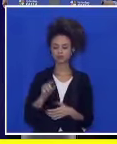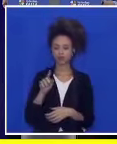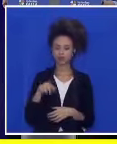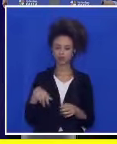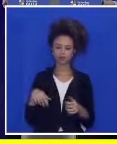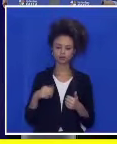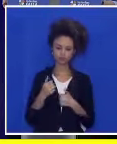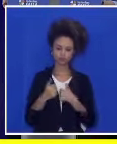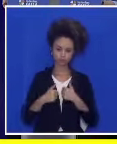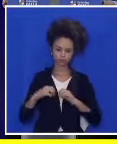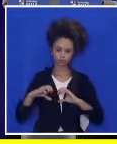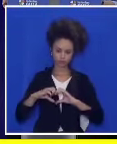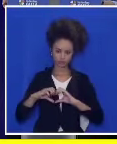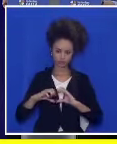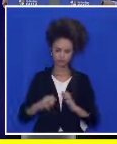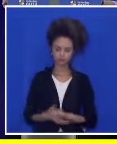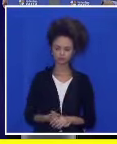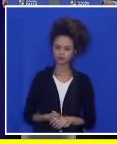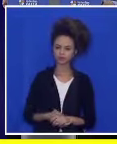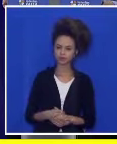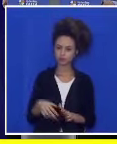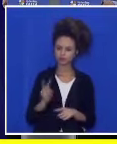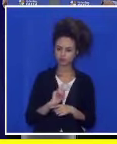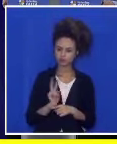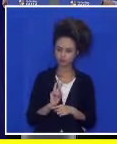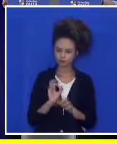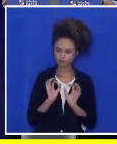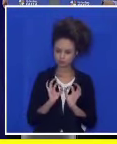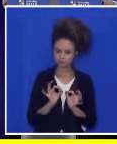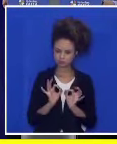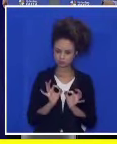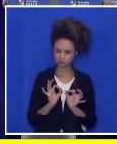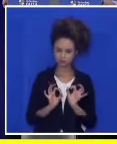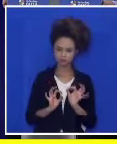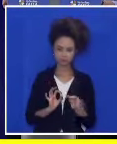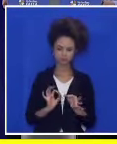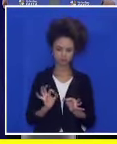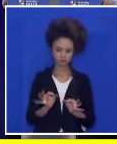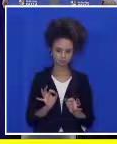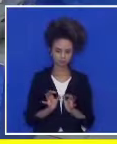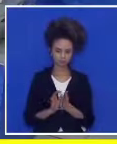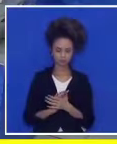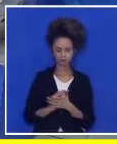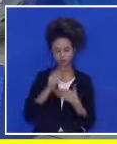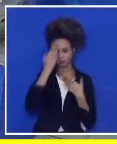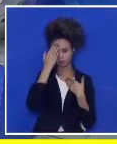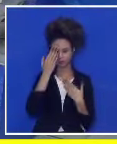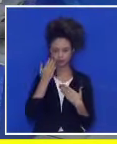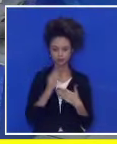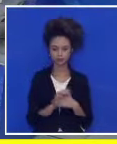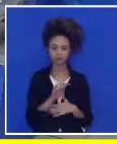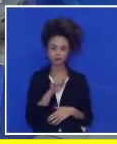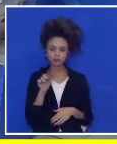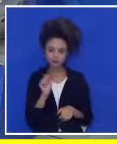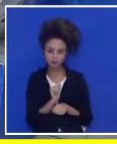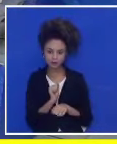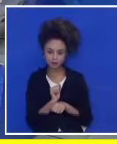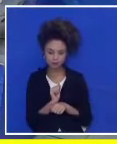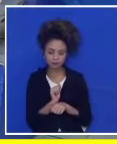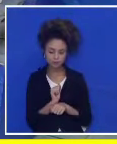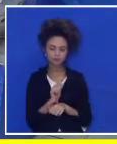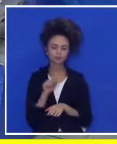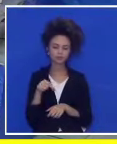Coração. Auditoras, confirmam? Sim, confirmo. Sim, eu confirmo. Obrigado. Era o que você